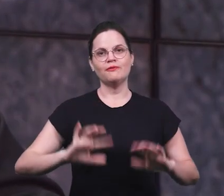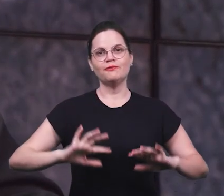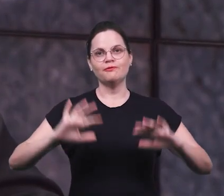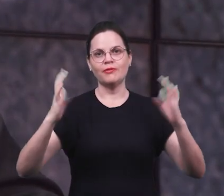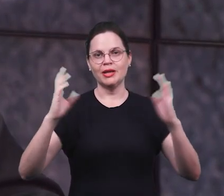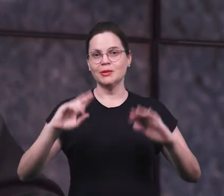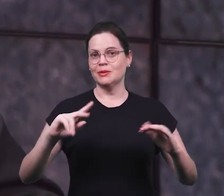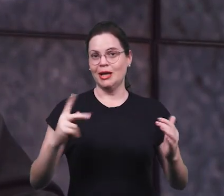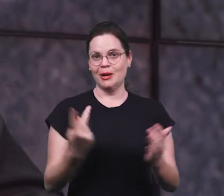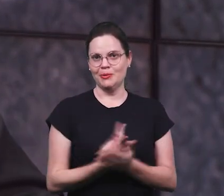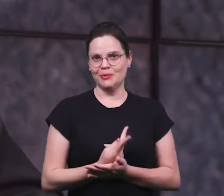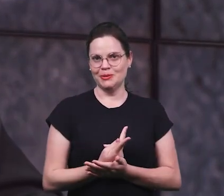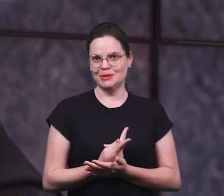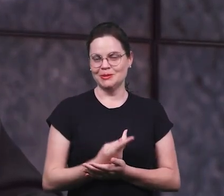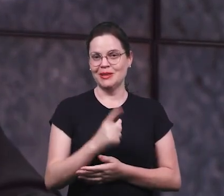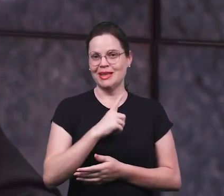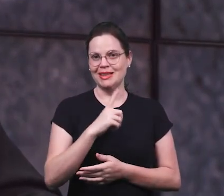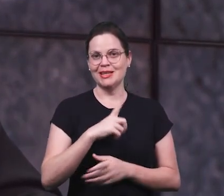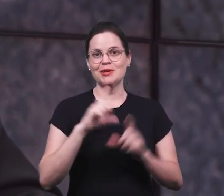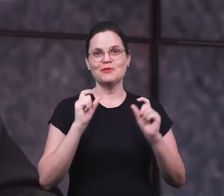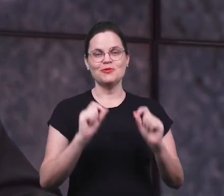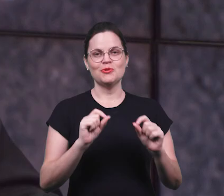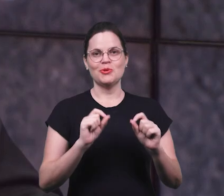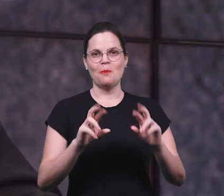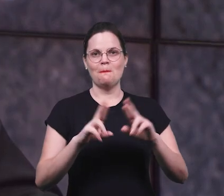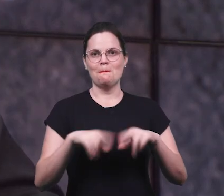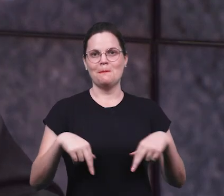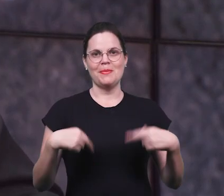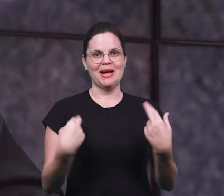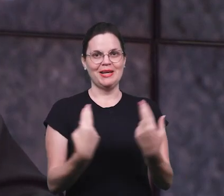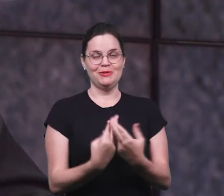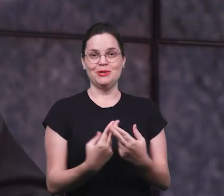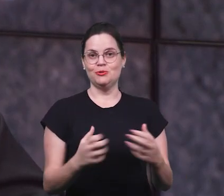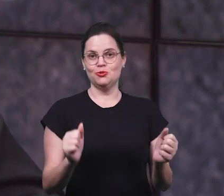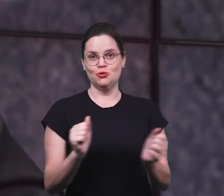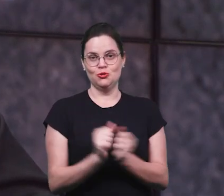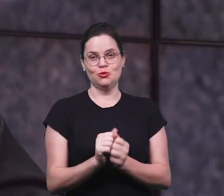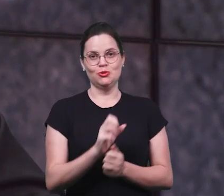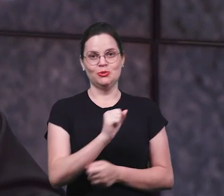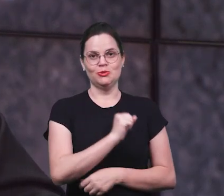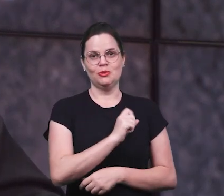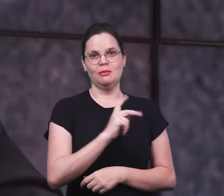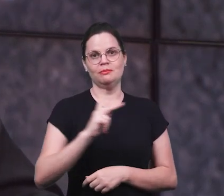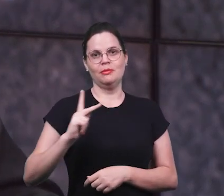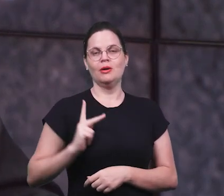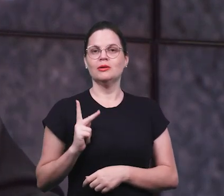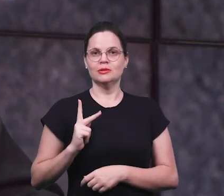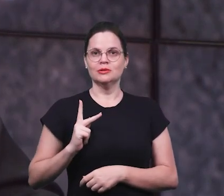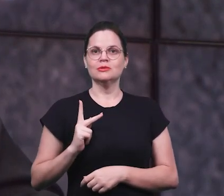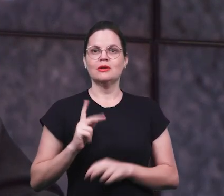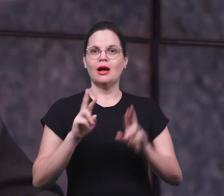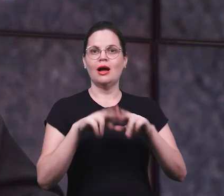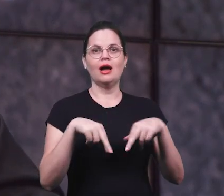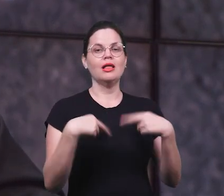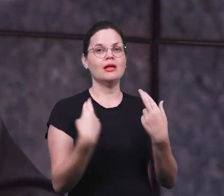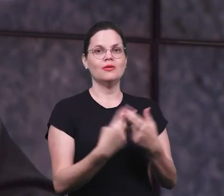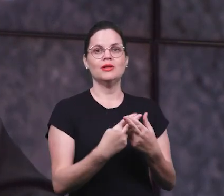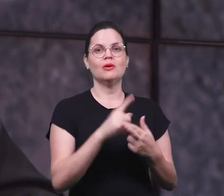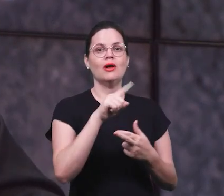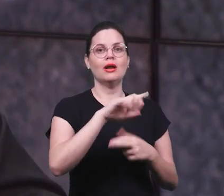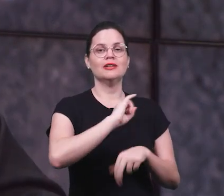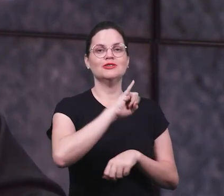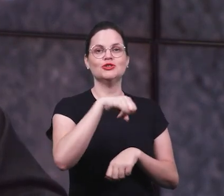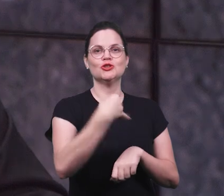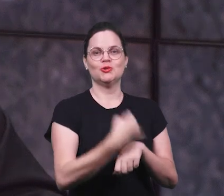que aconteceu, que foi uma reunião de todos os apóstolos, a pedido do apóstolo Paulo, chamado o